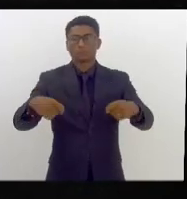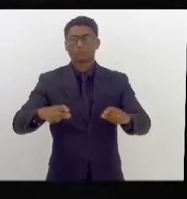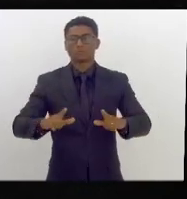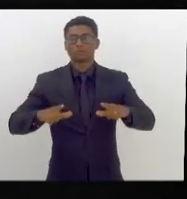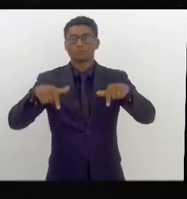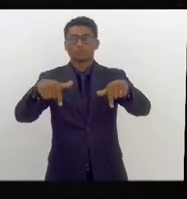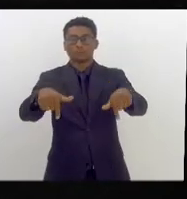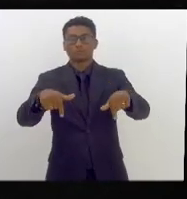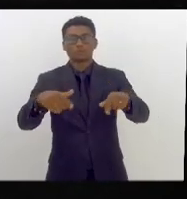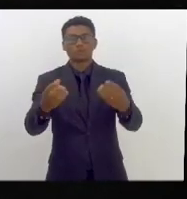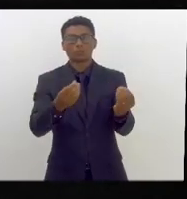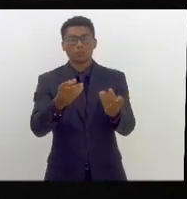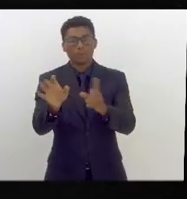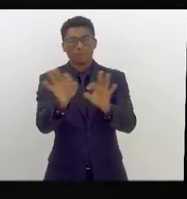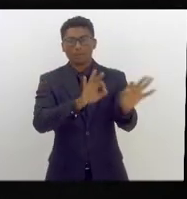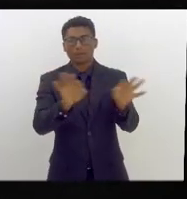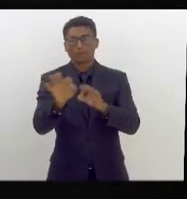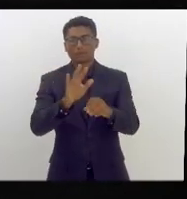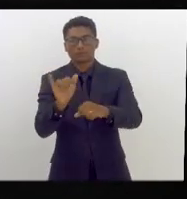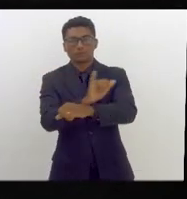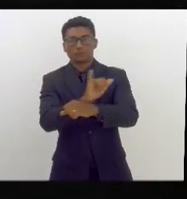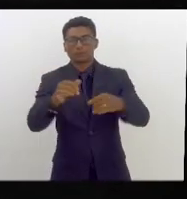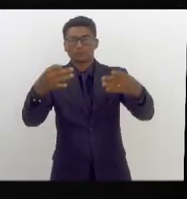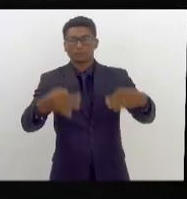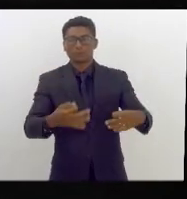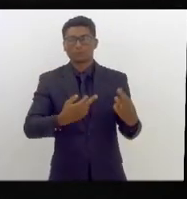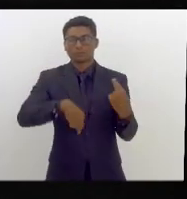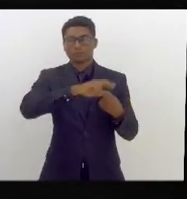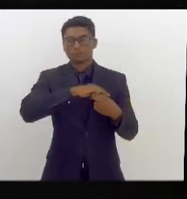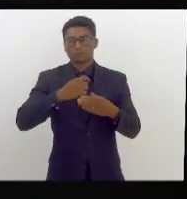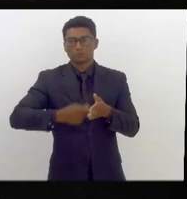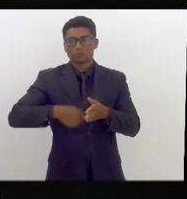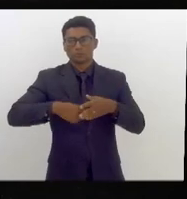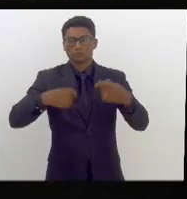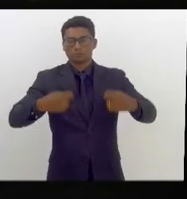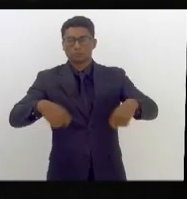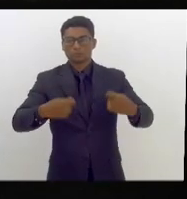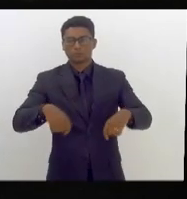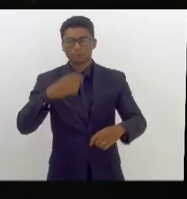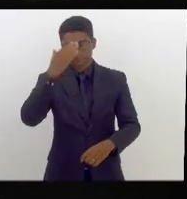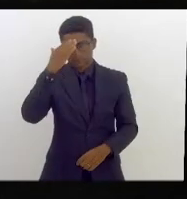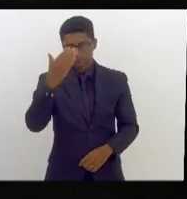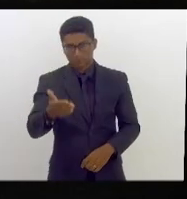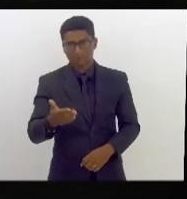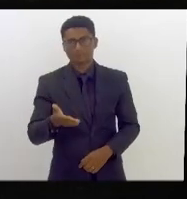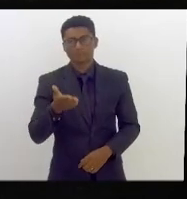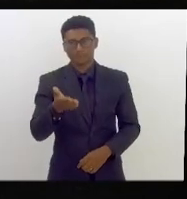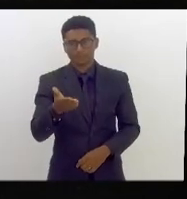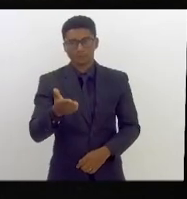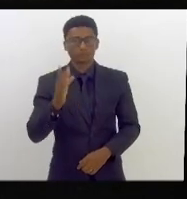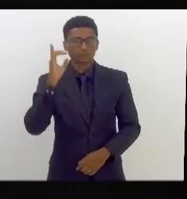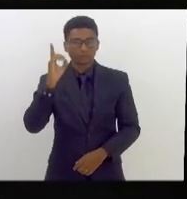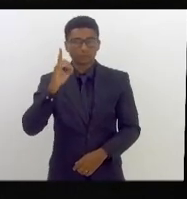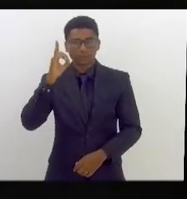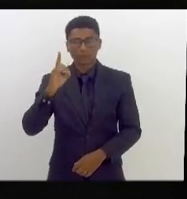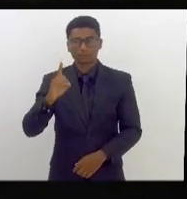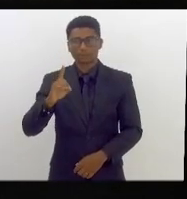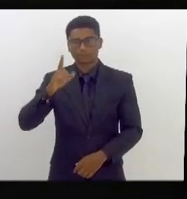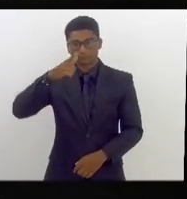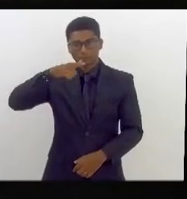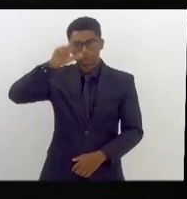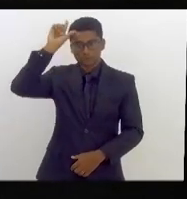de um planejamento estratégico com responsabilidade fiscal. E agradecer mais uma vez ao deputado Luiz Paulo